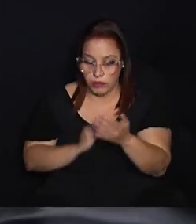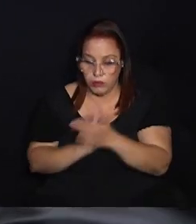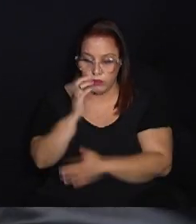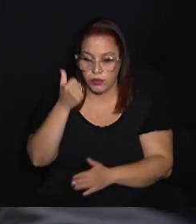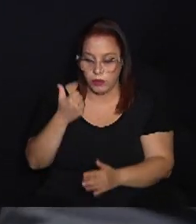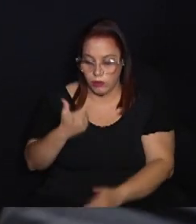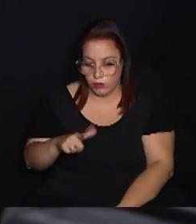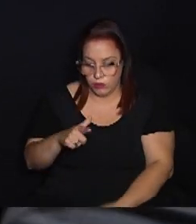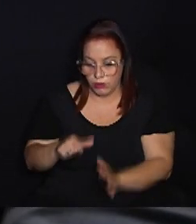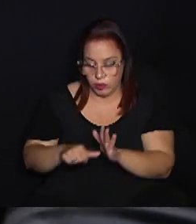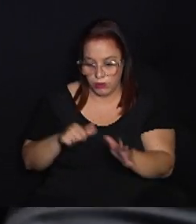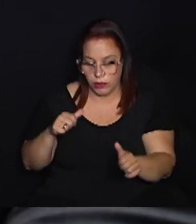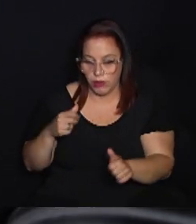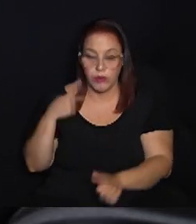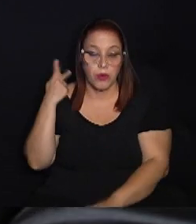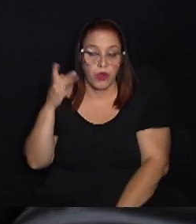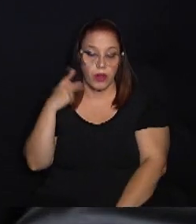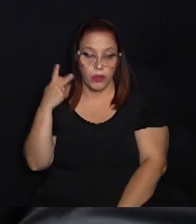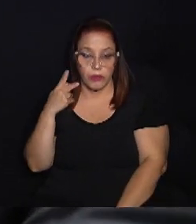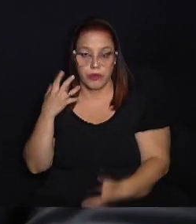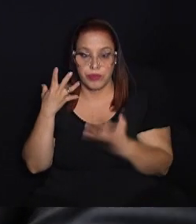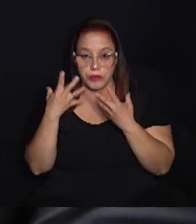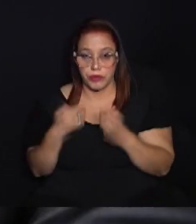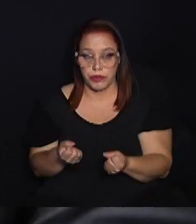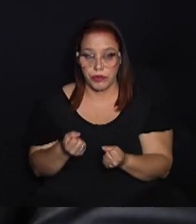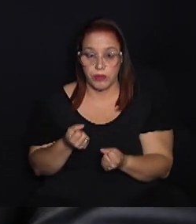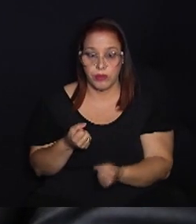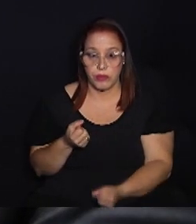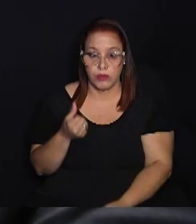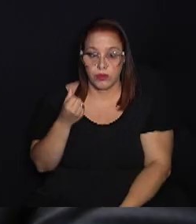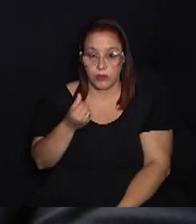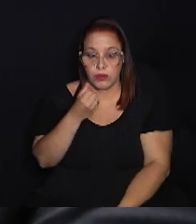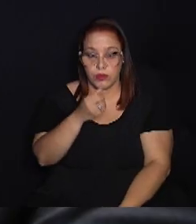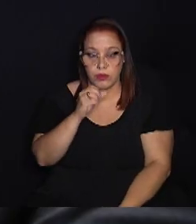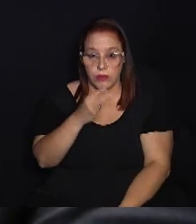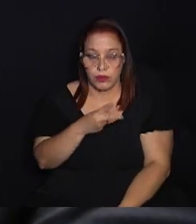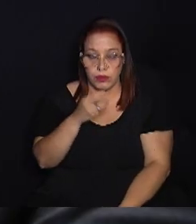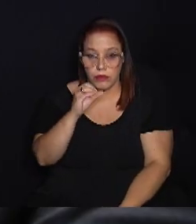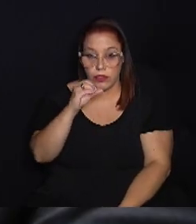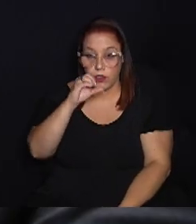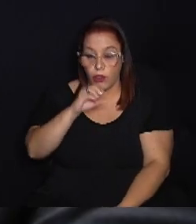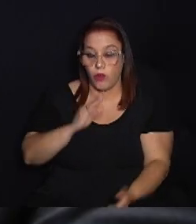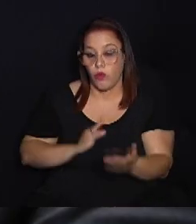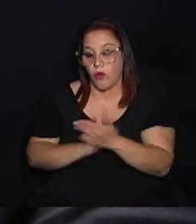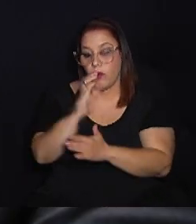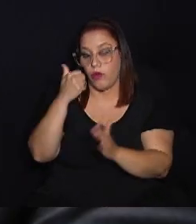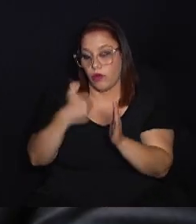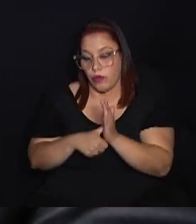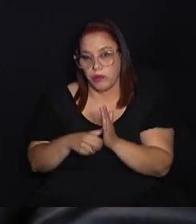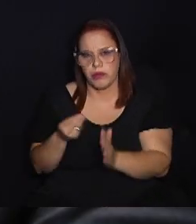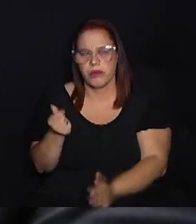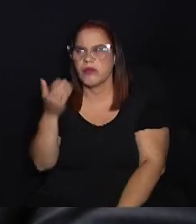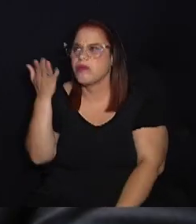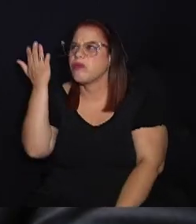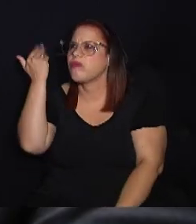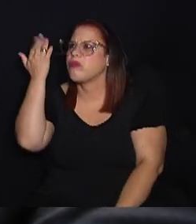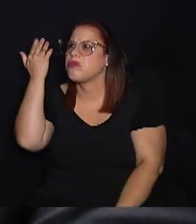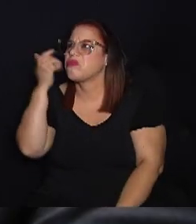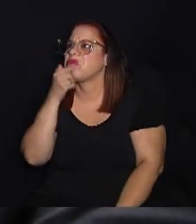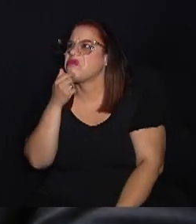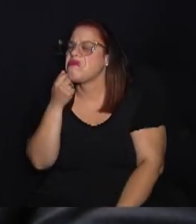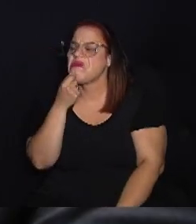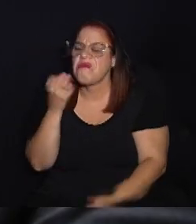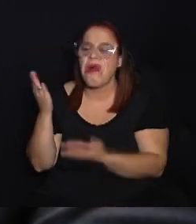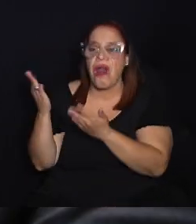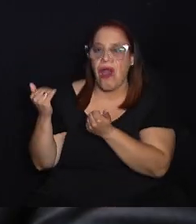pela primeira vez como Vereador recebendo 11.29 votos na época era um dos